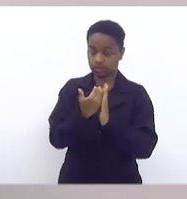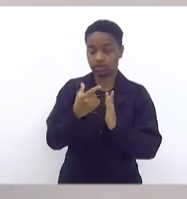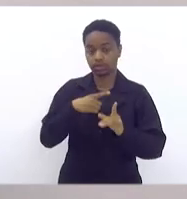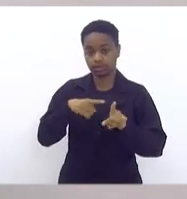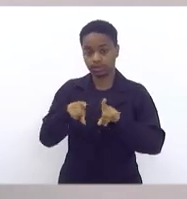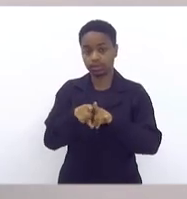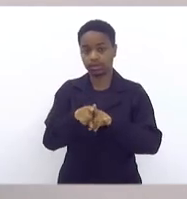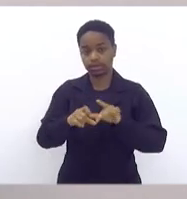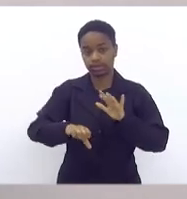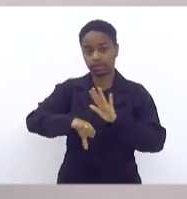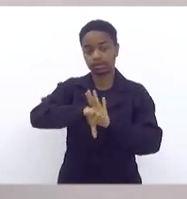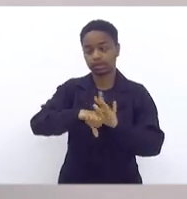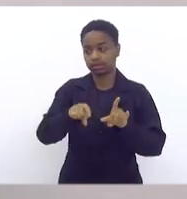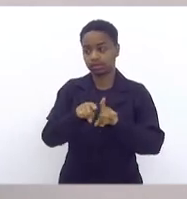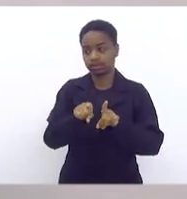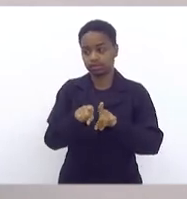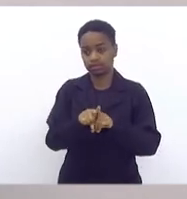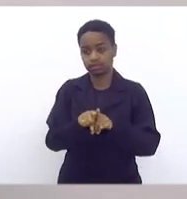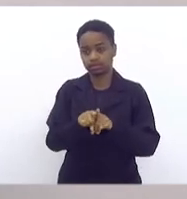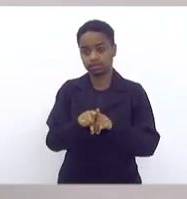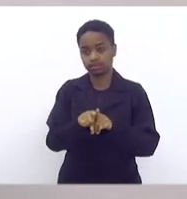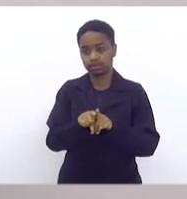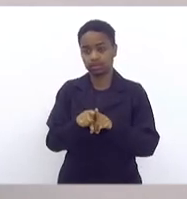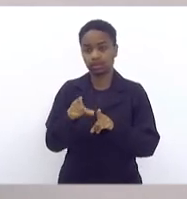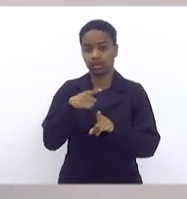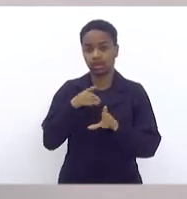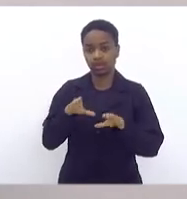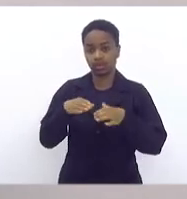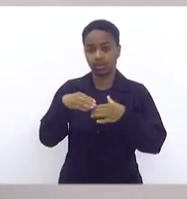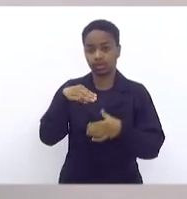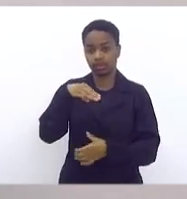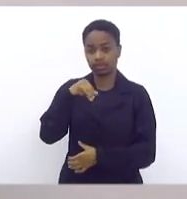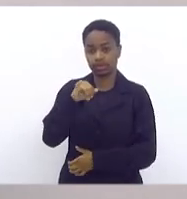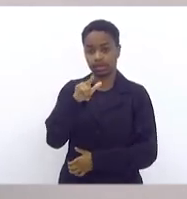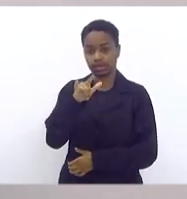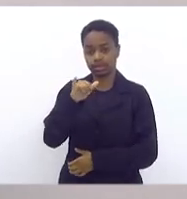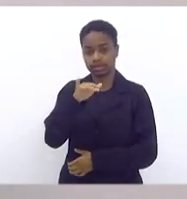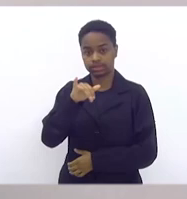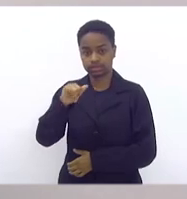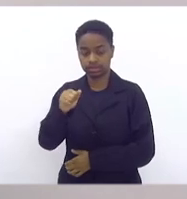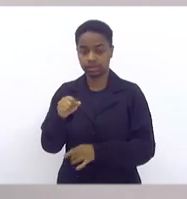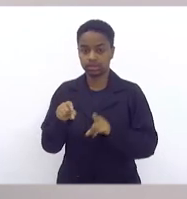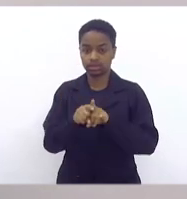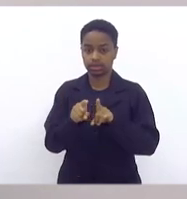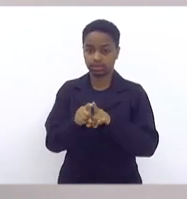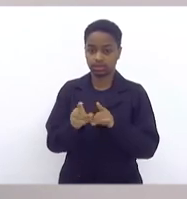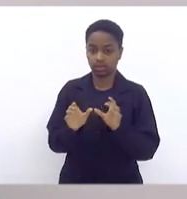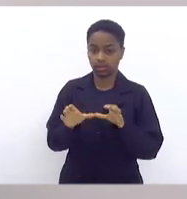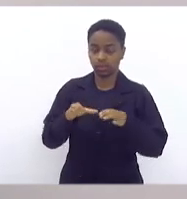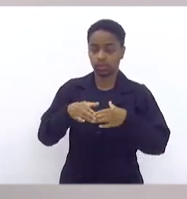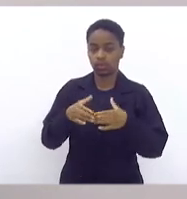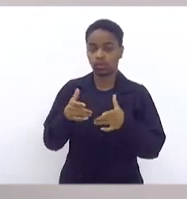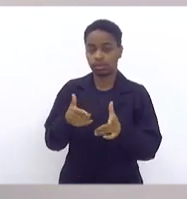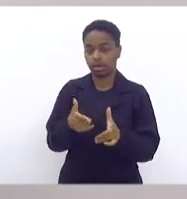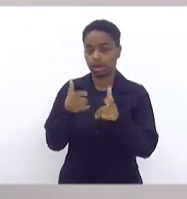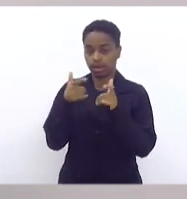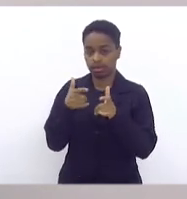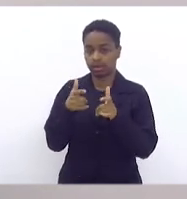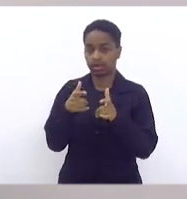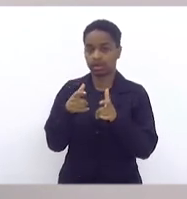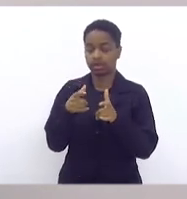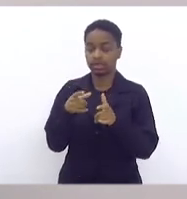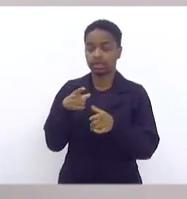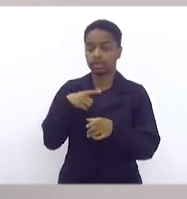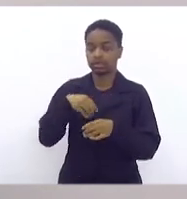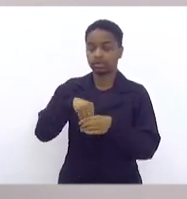estado que foi tomado por milícias por agentes armados que fatiam os passos da